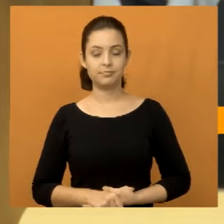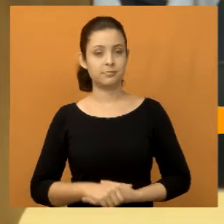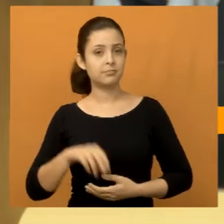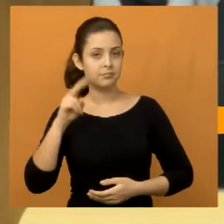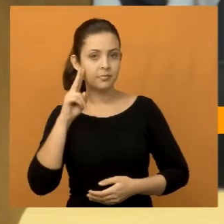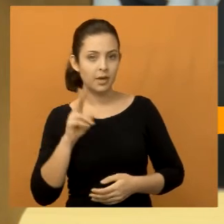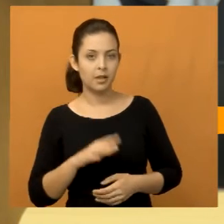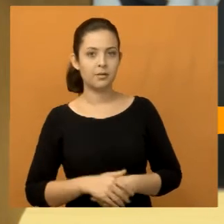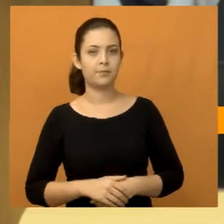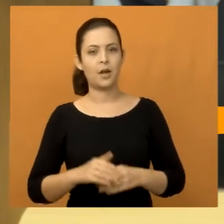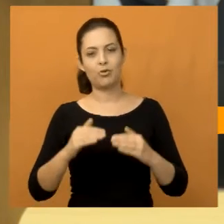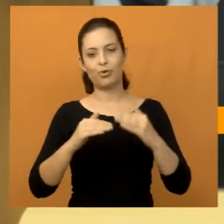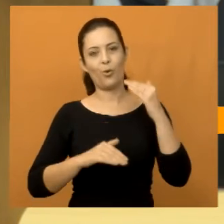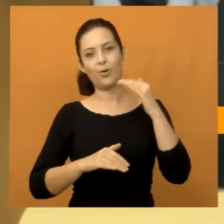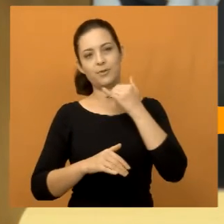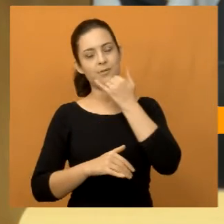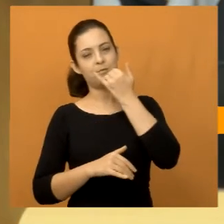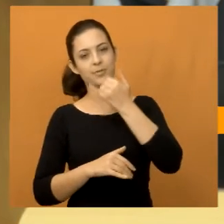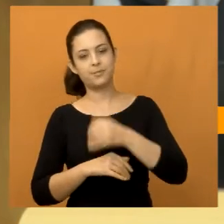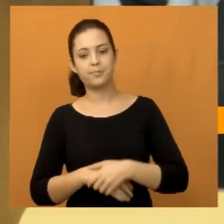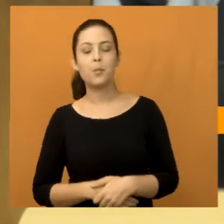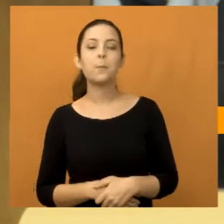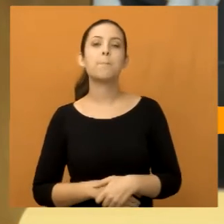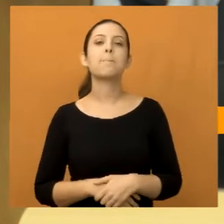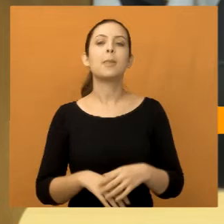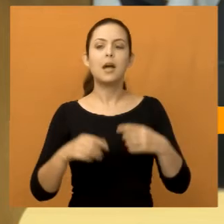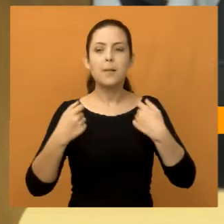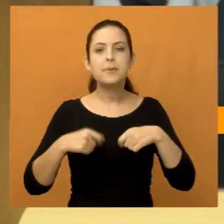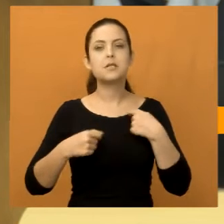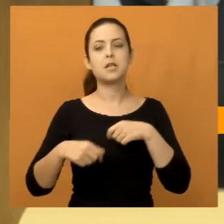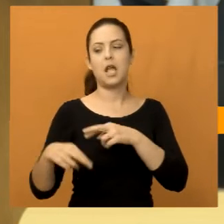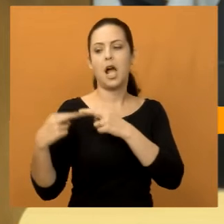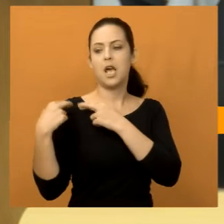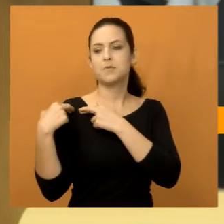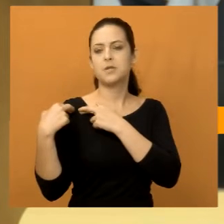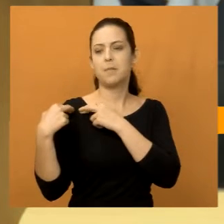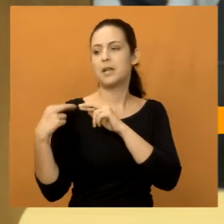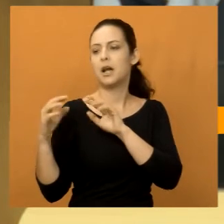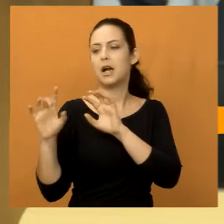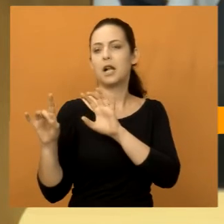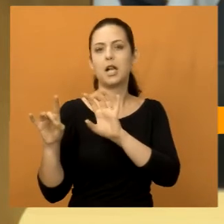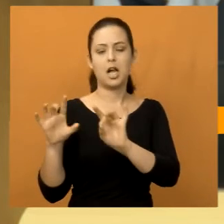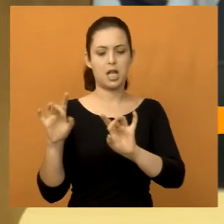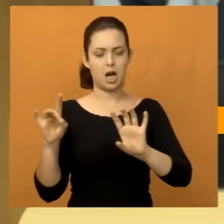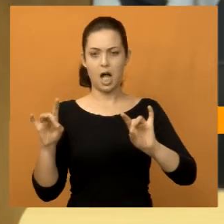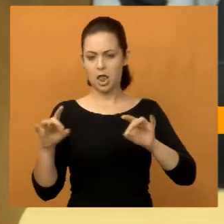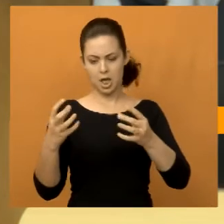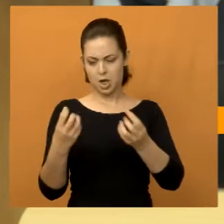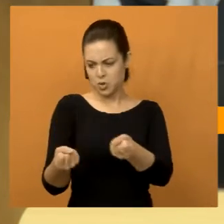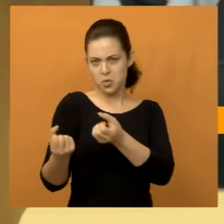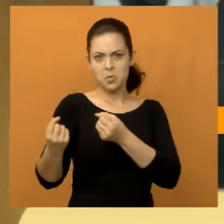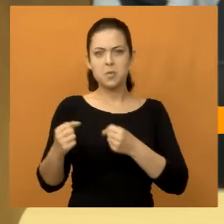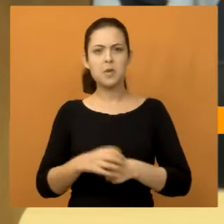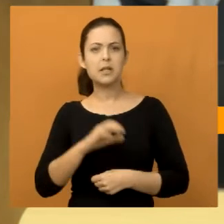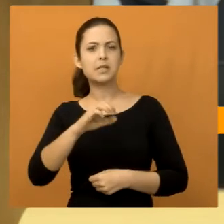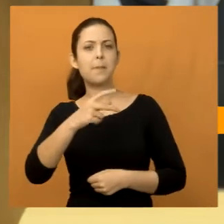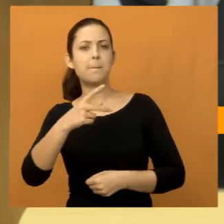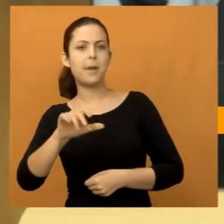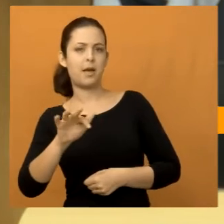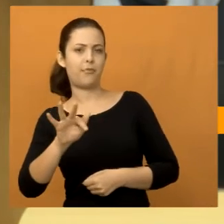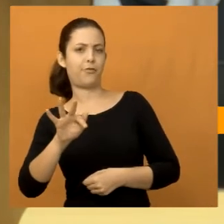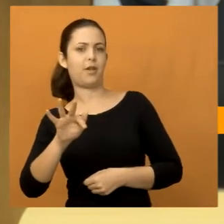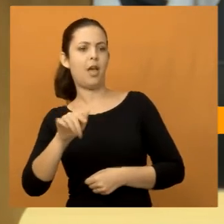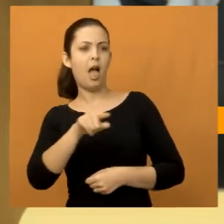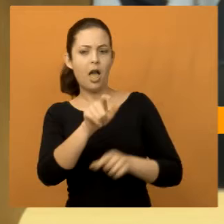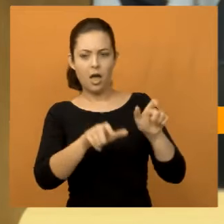Vereador, eu discordo um pouquinho com você, porque a gente tem que imputar, sim, as responsabilidades para aquelas pessoas que cederam seu CPF para abrir